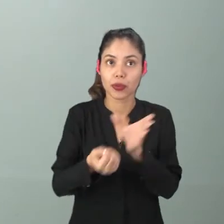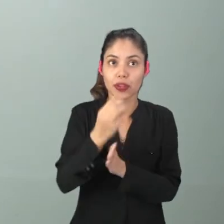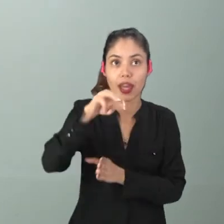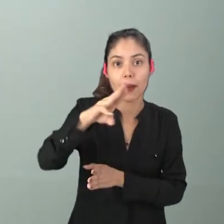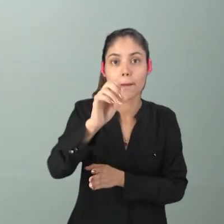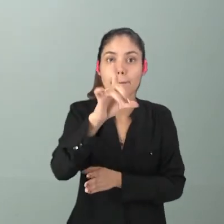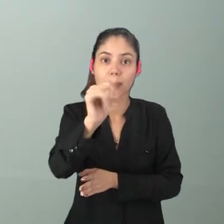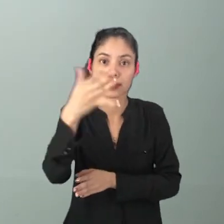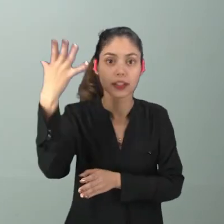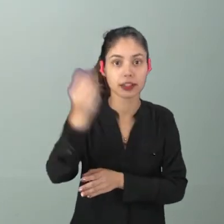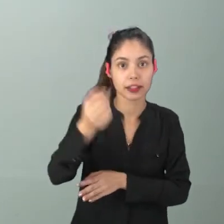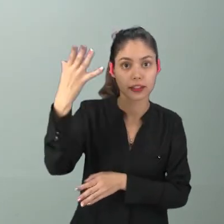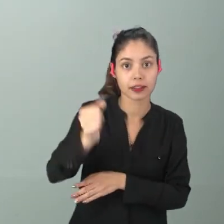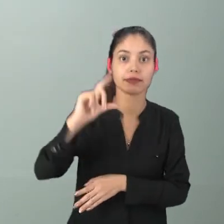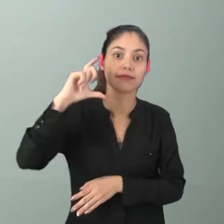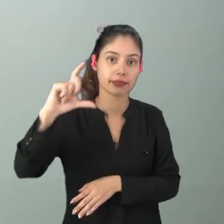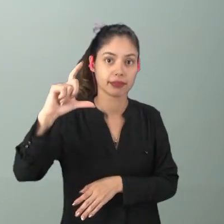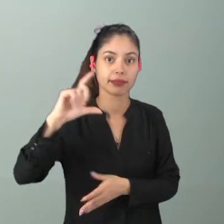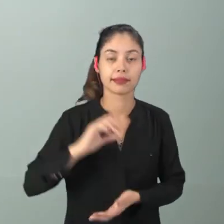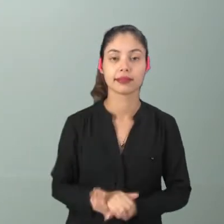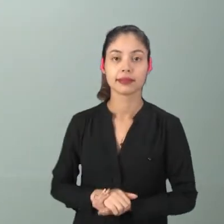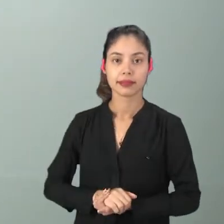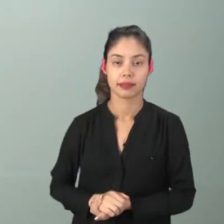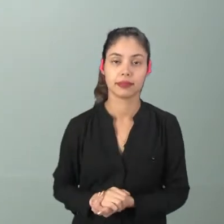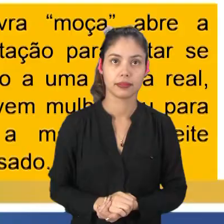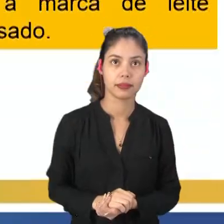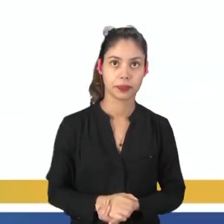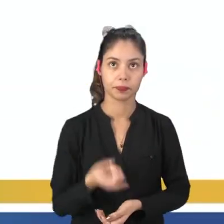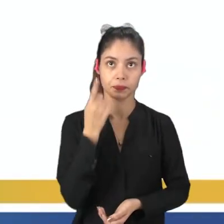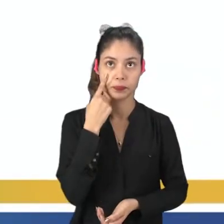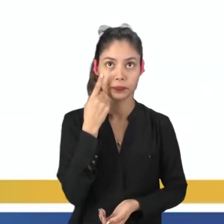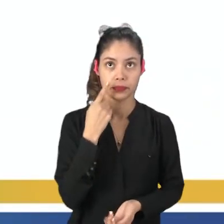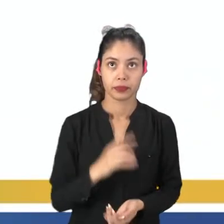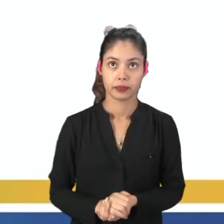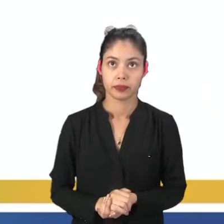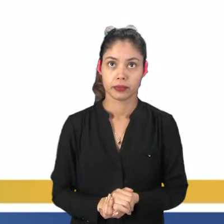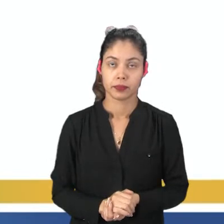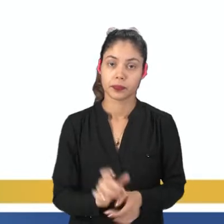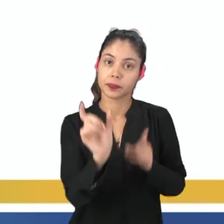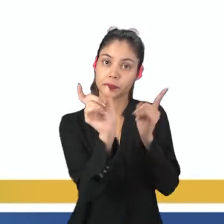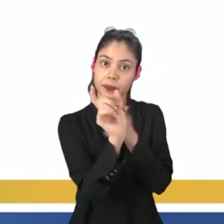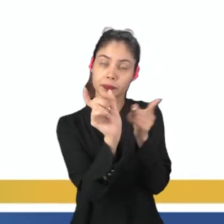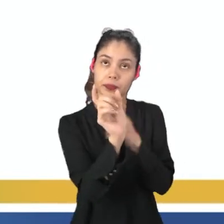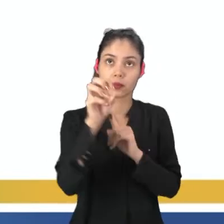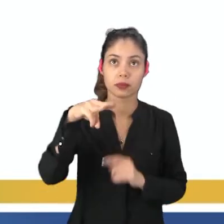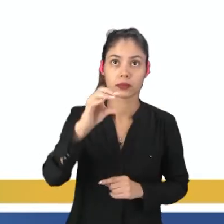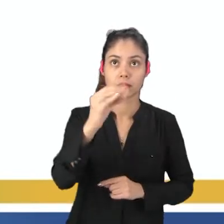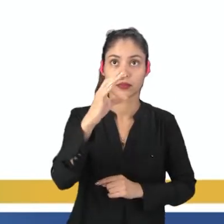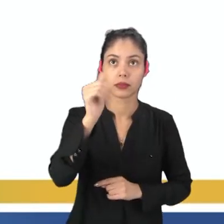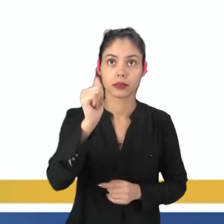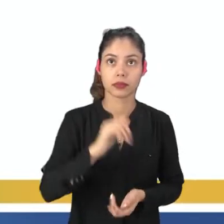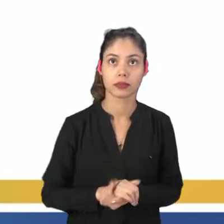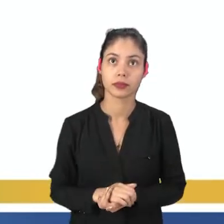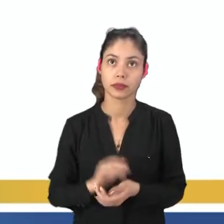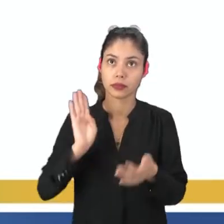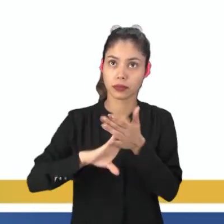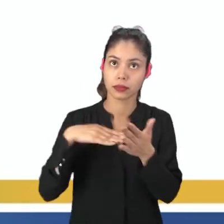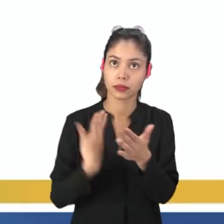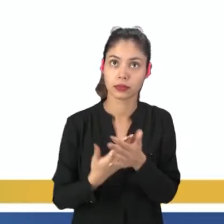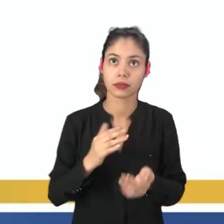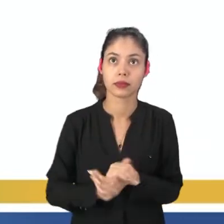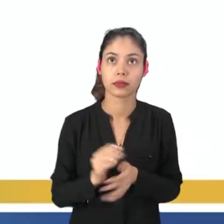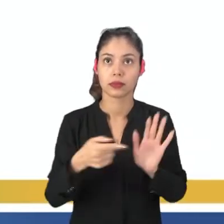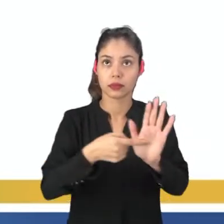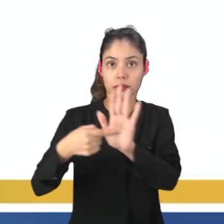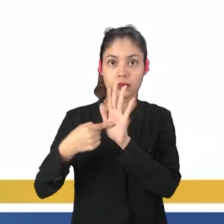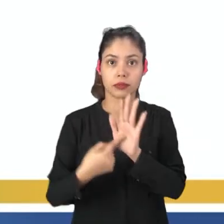essa modificação, esse trocadilho, tá? Olhem o slide. A palavra moça abre a interpretação